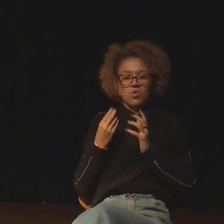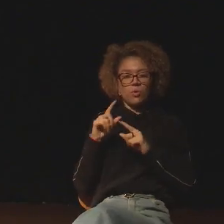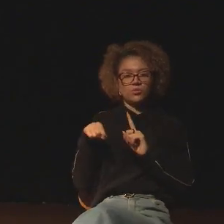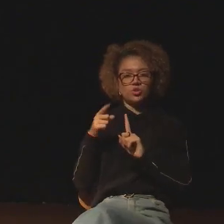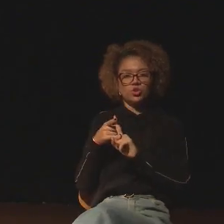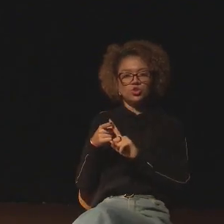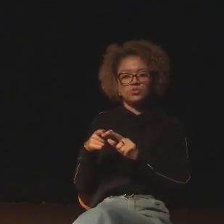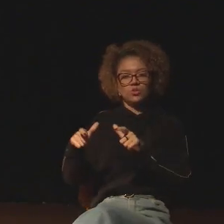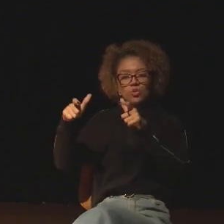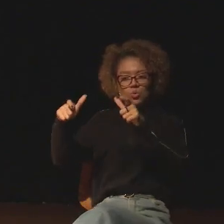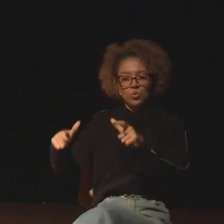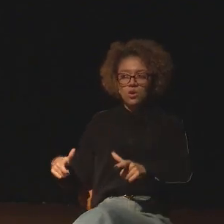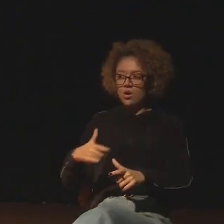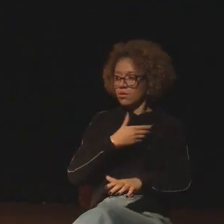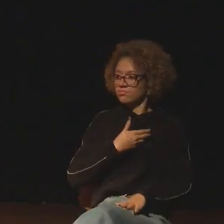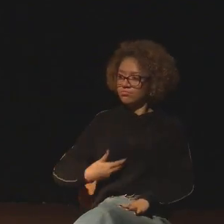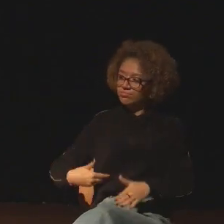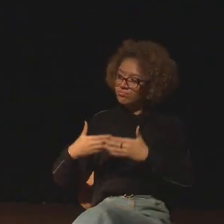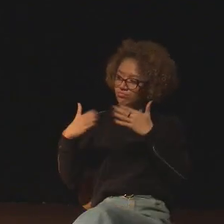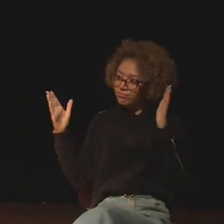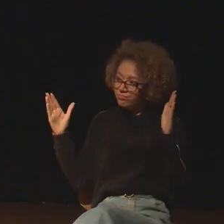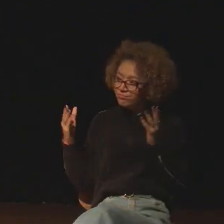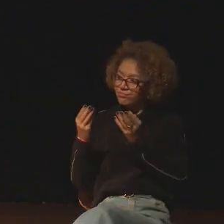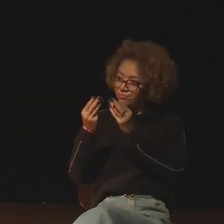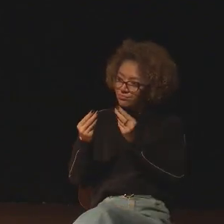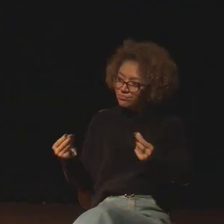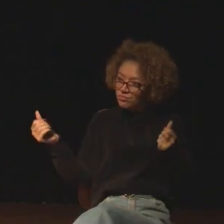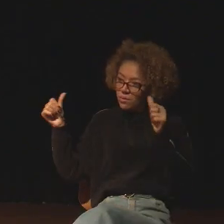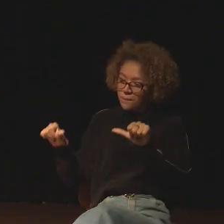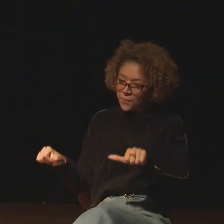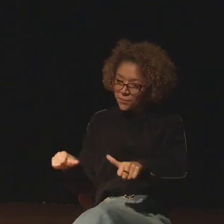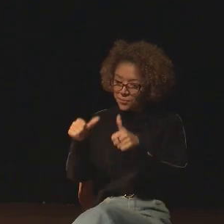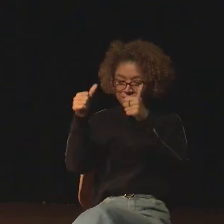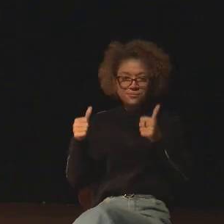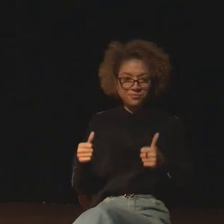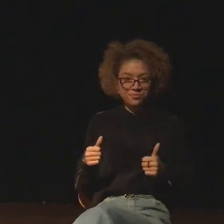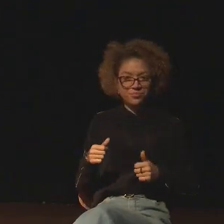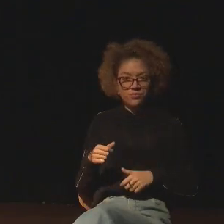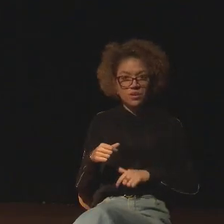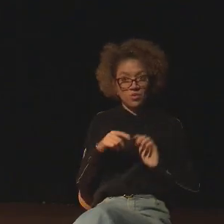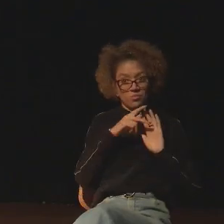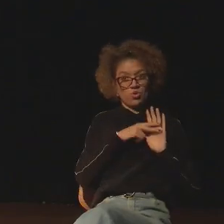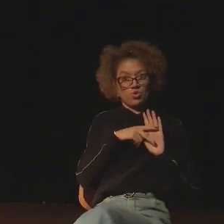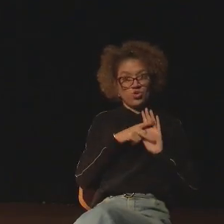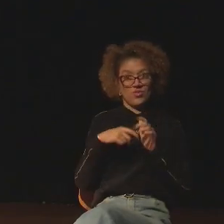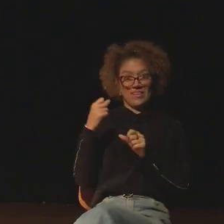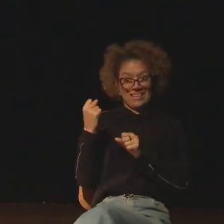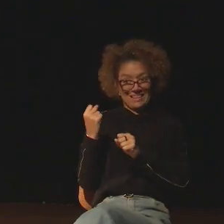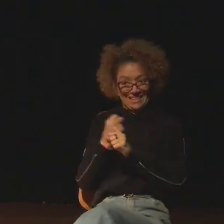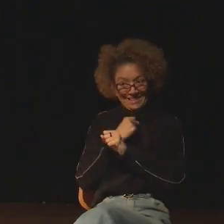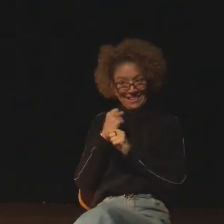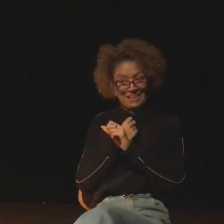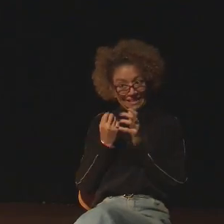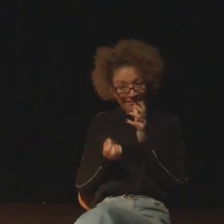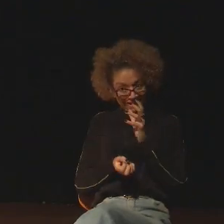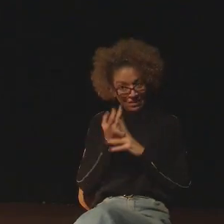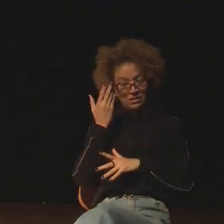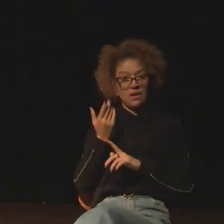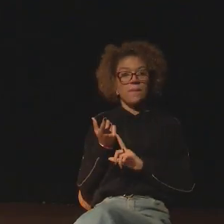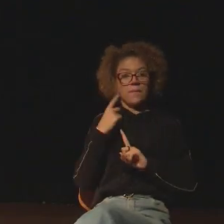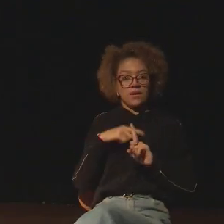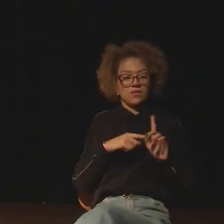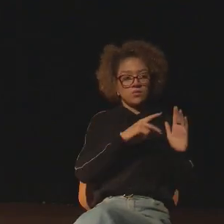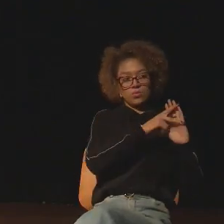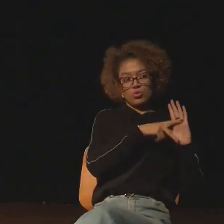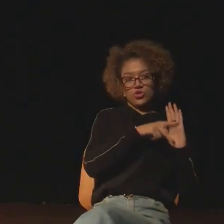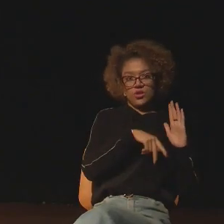espaços públicos. Além de instituir o programa para essas parcerias, de uma forma geral, também projetos